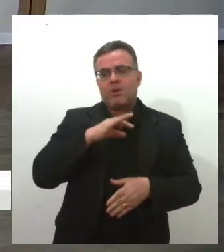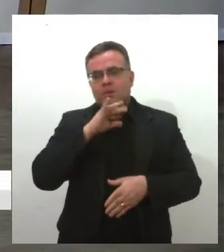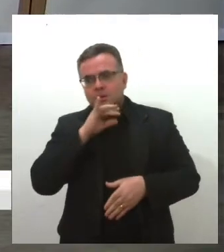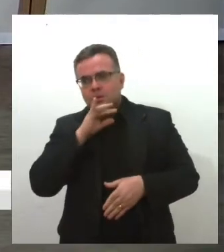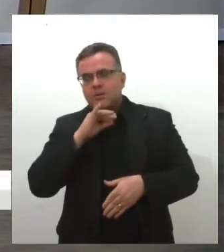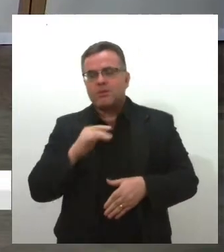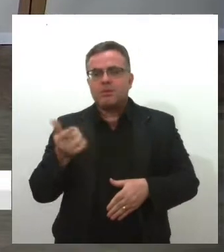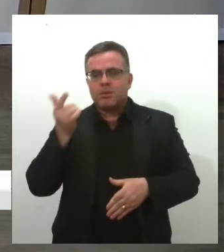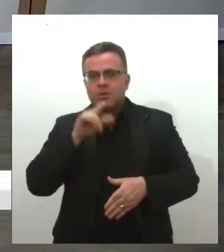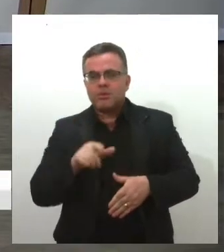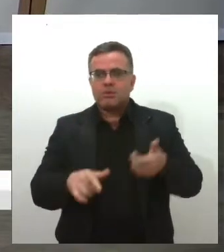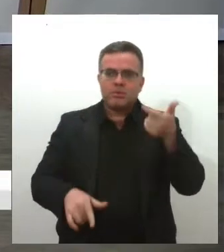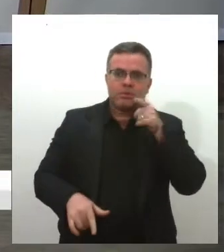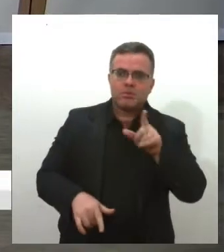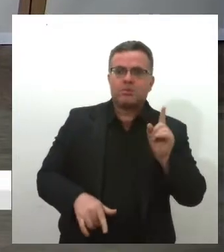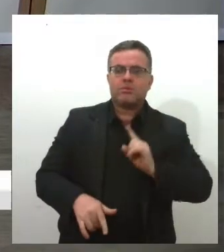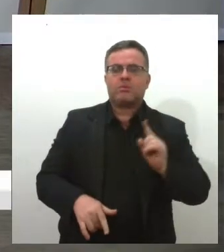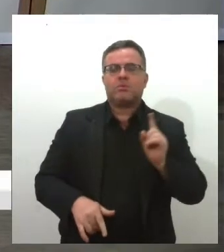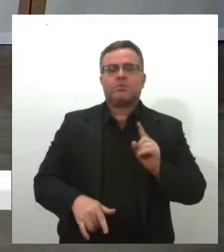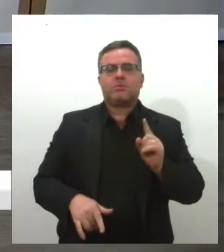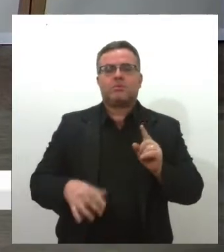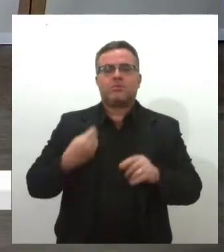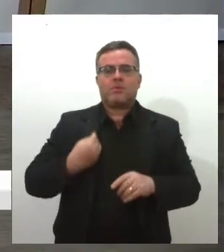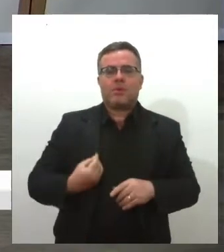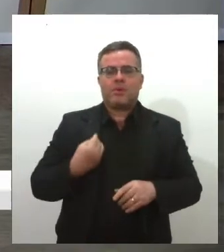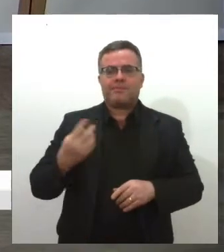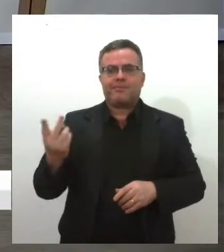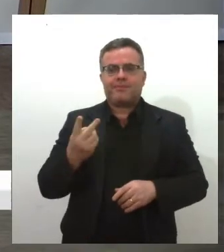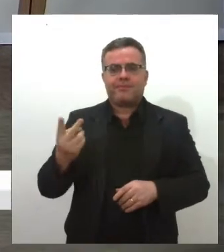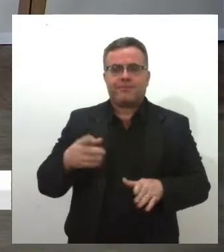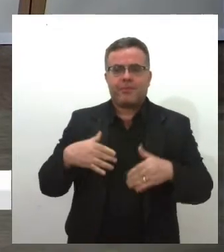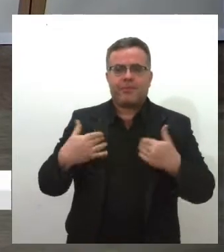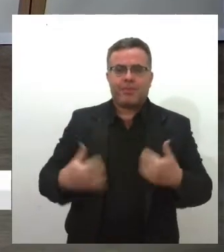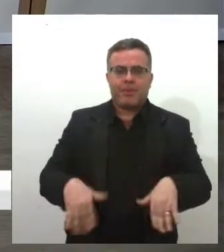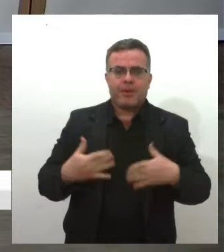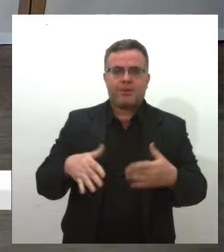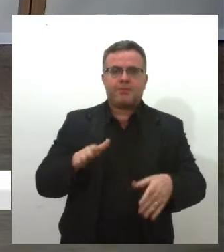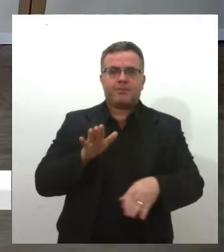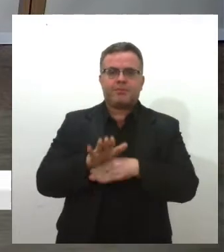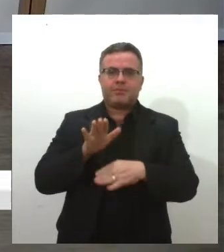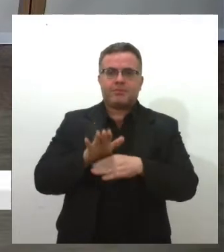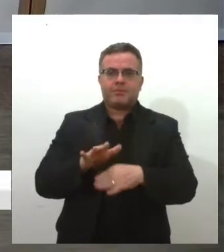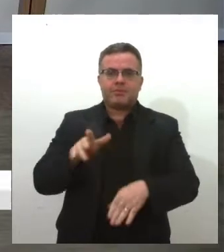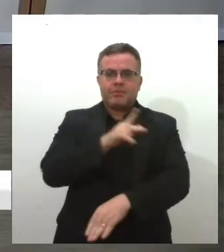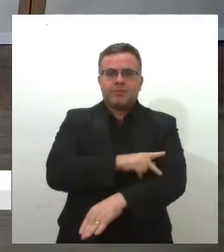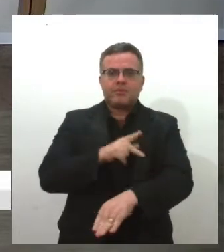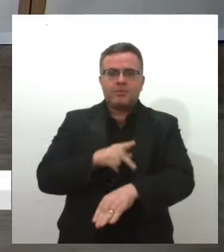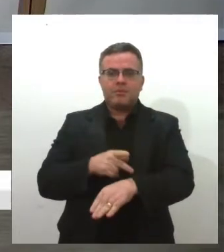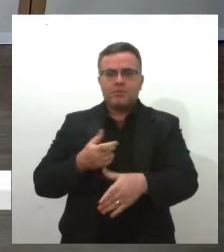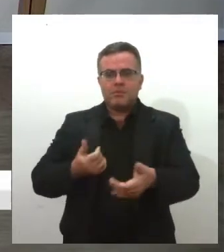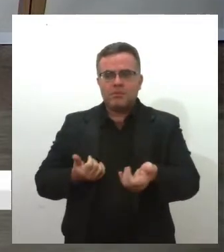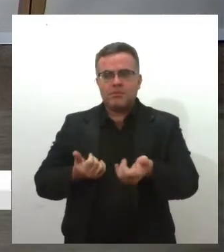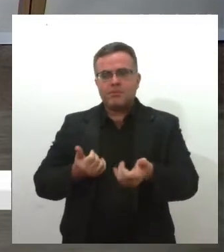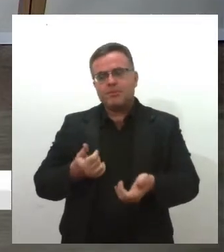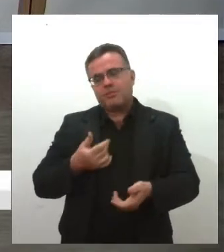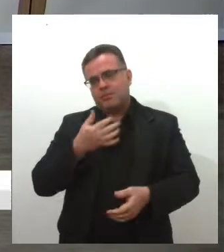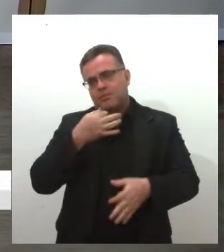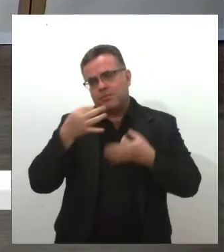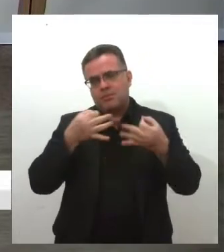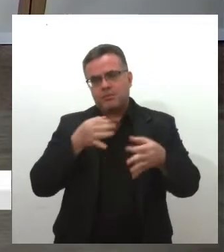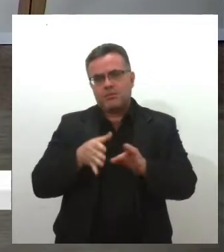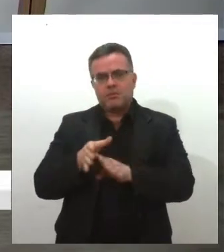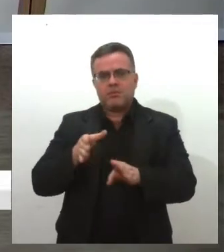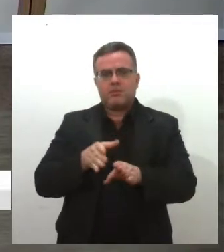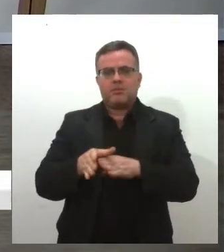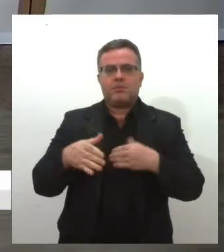que as meninas enfrentam nesse momento, auxiliando aí também com as pontuações da pedagoga Micheline. Gisele